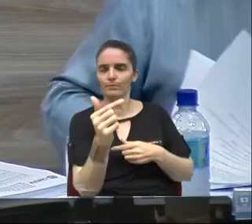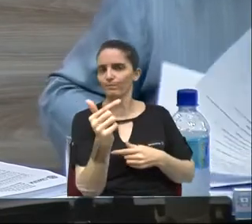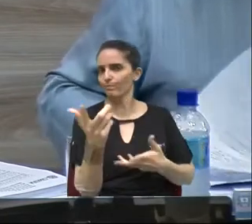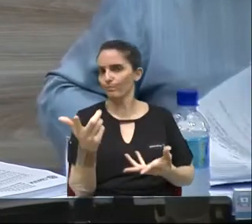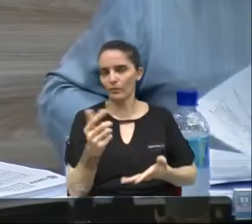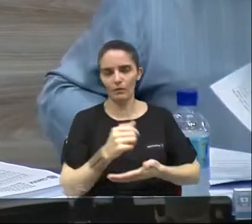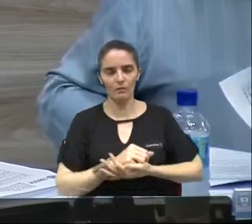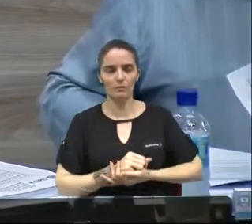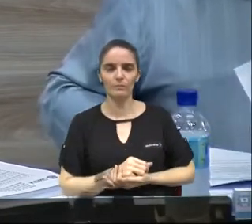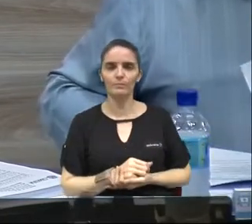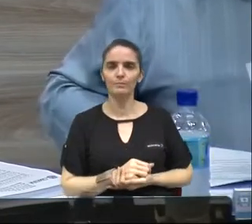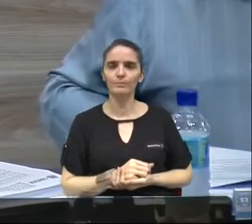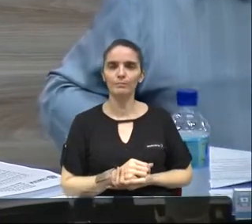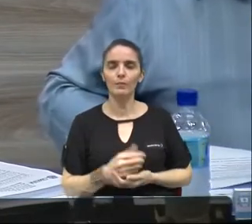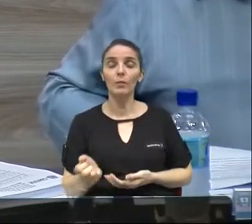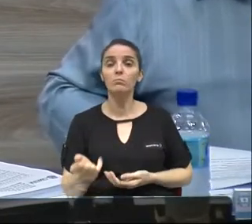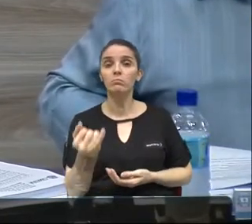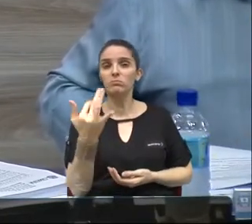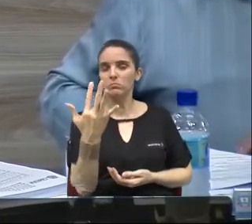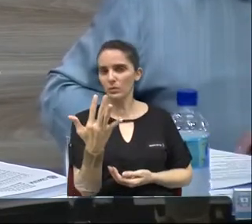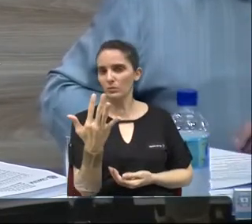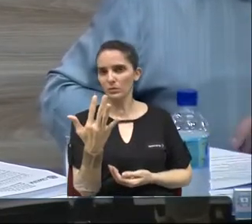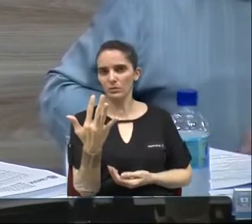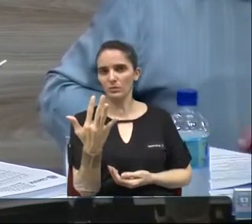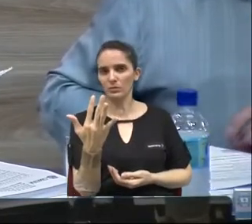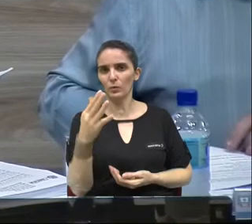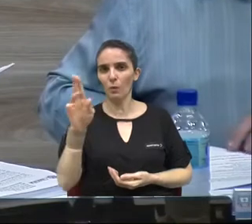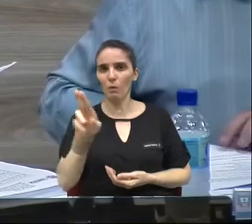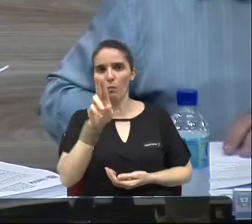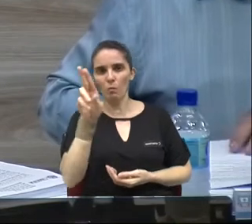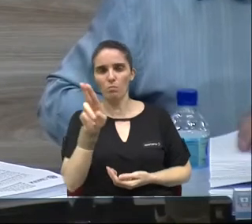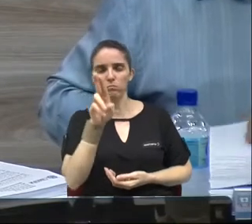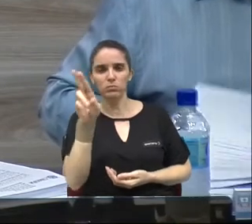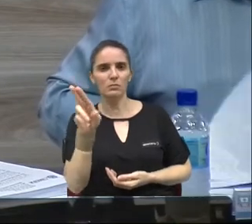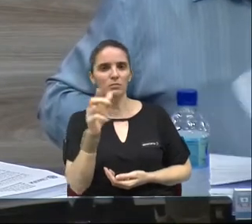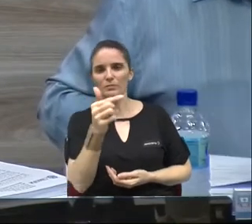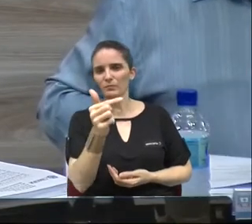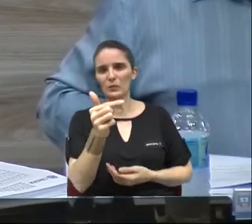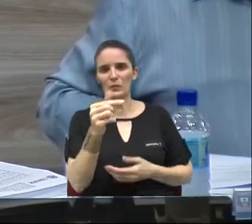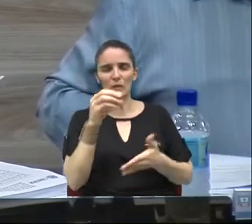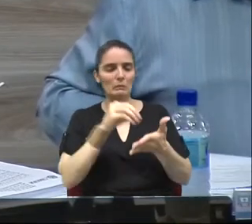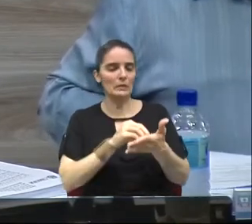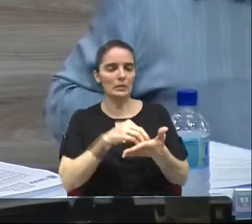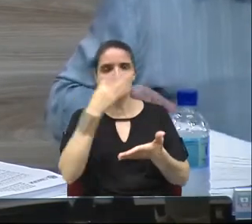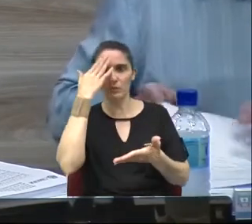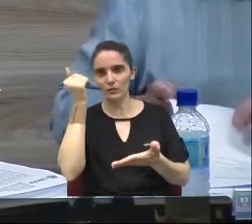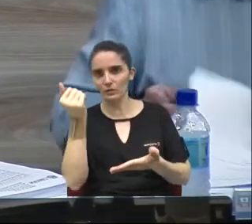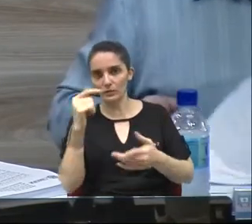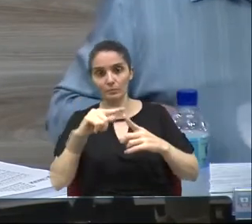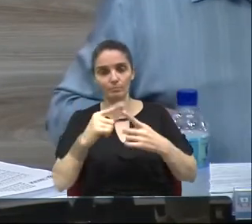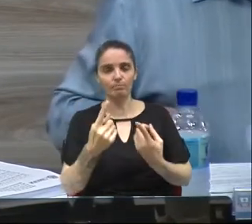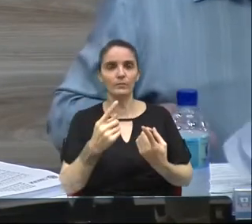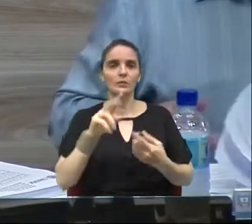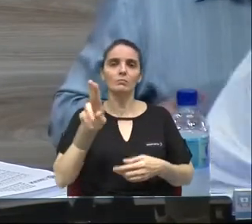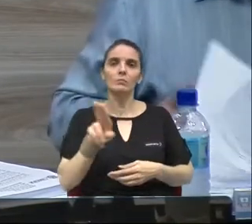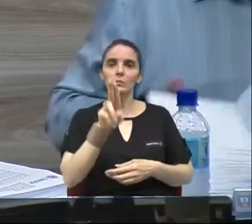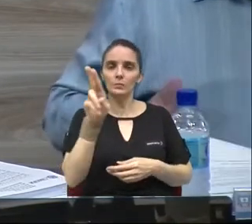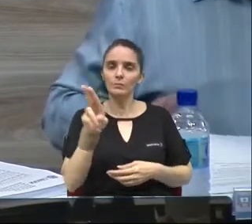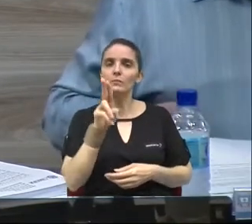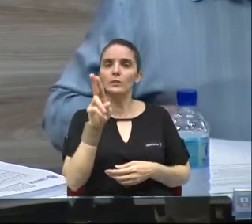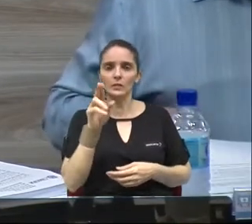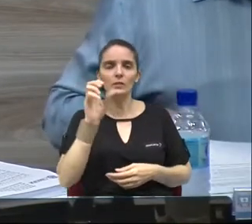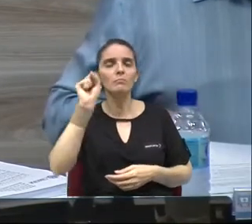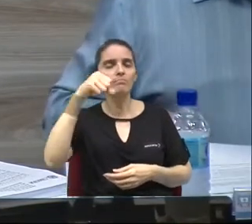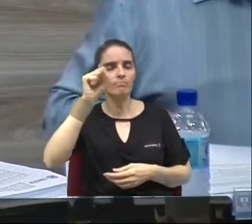números, tá, do quanto isso é usado, o quanto se chega a usar. Mas sabe-se que é usado, sabe-se